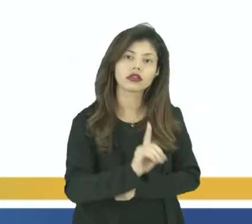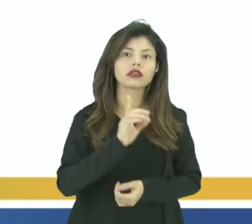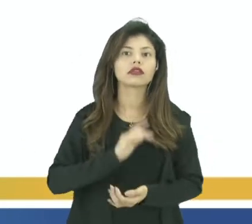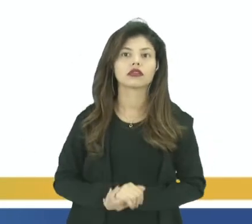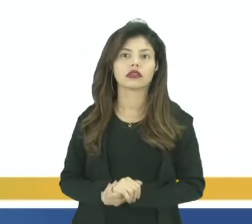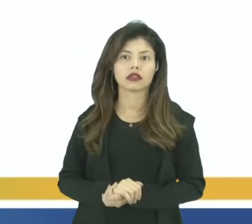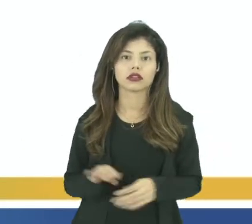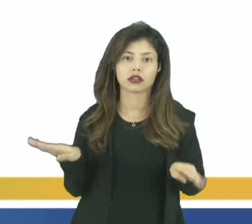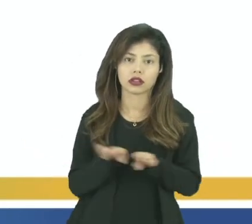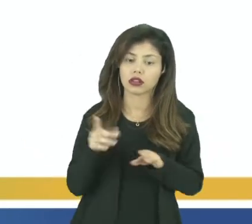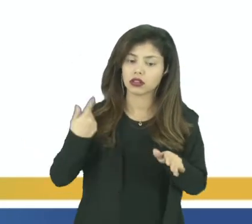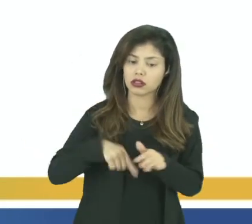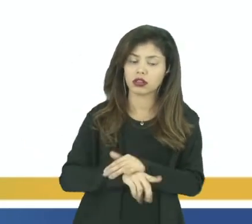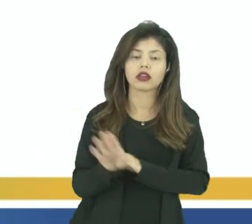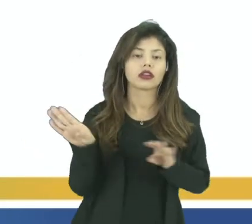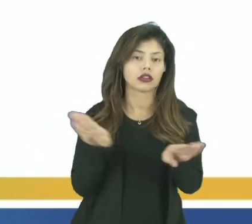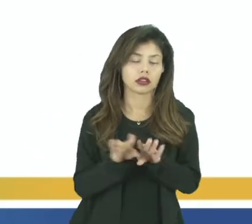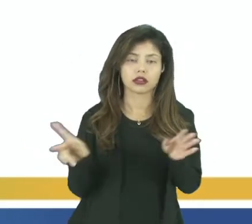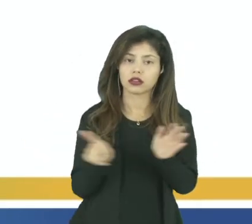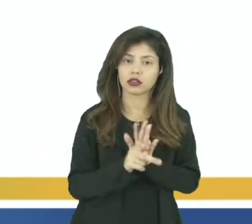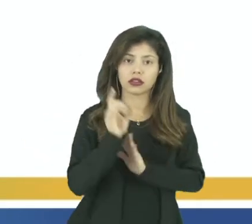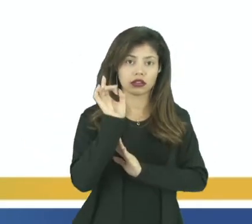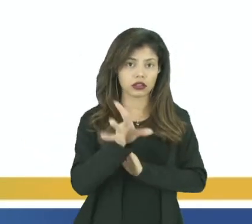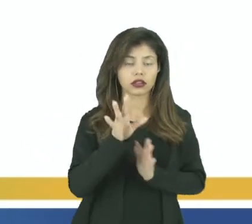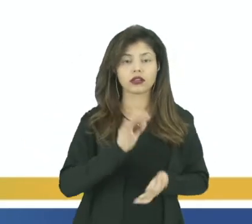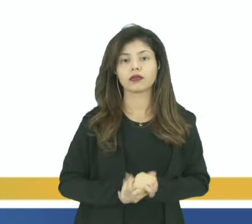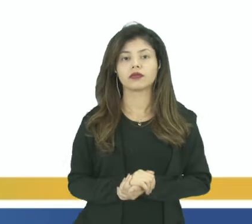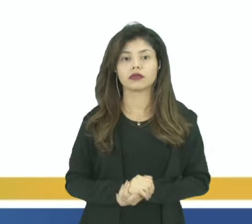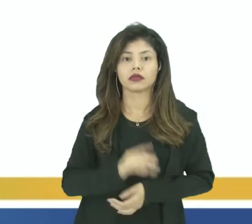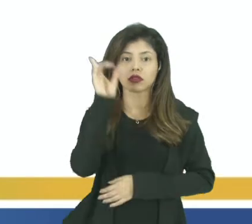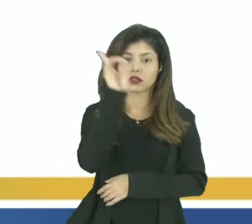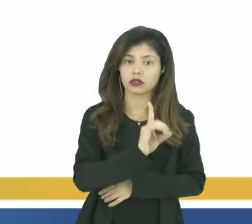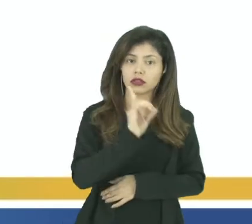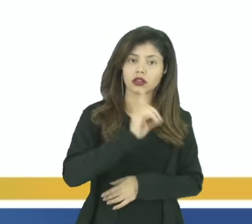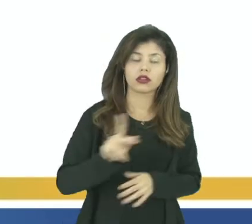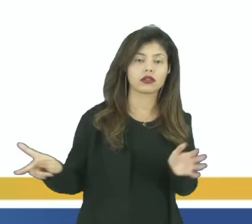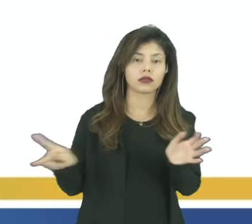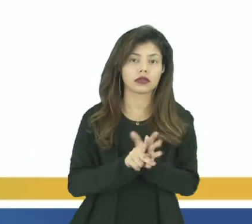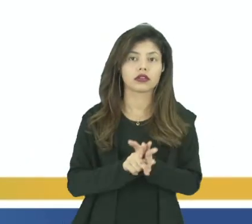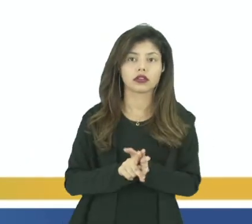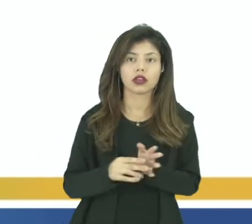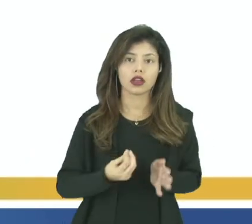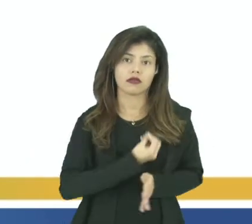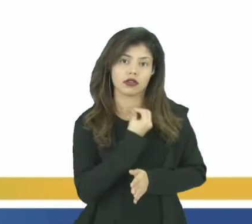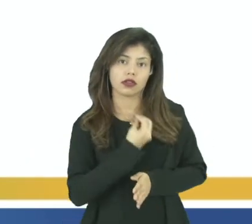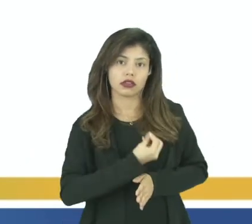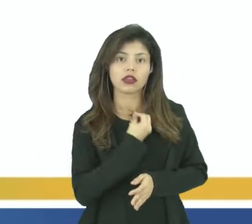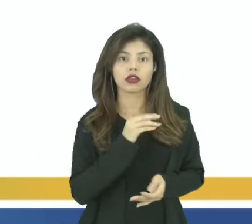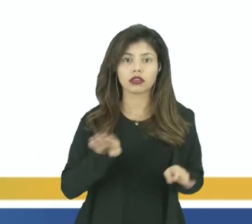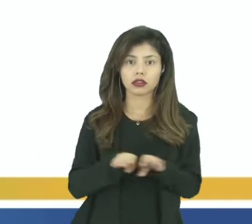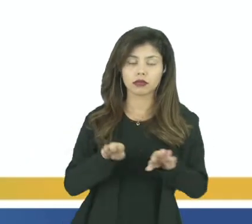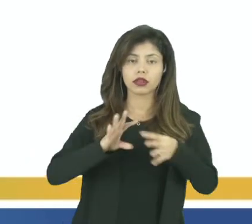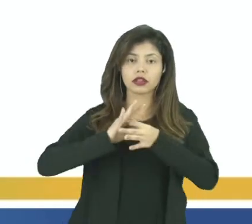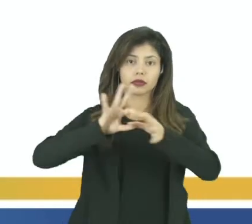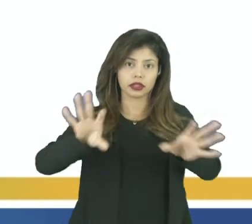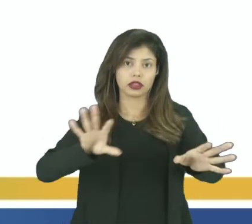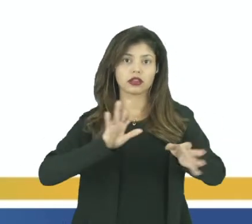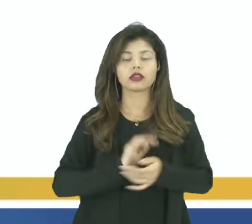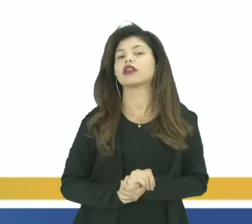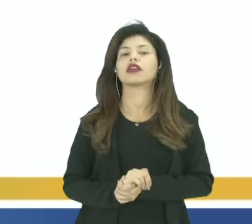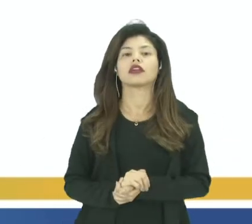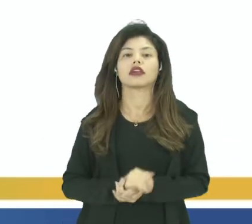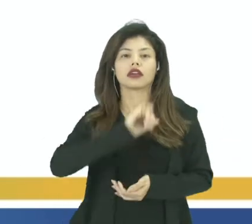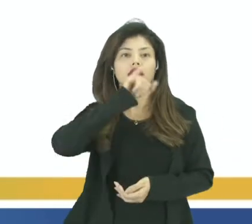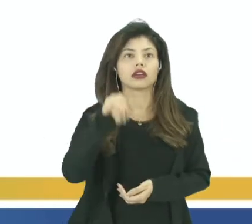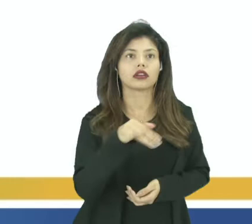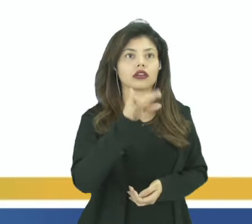E dentro desse direito, né, o direito de propriedade, direito à vida, direito de liberdade, John